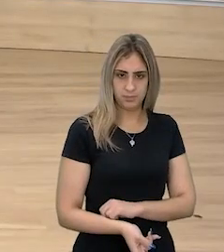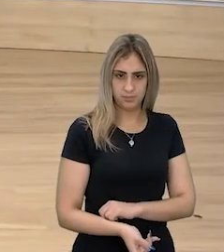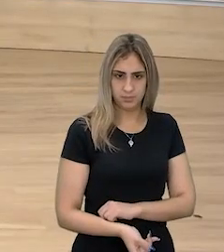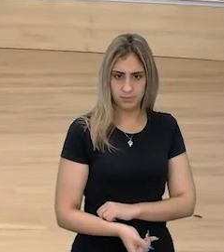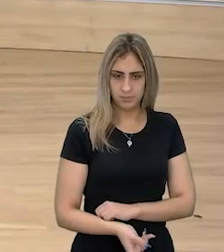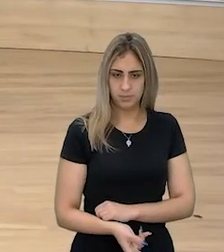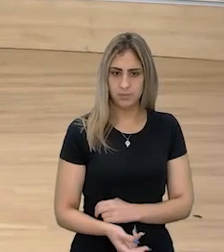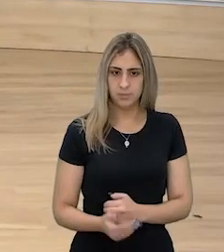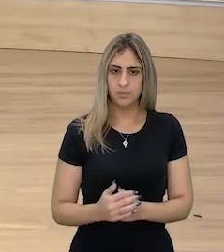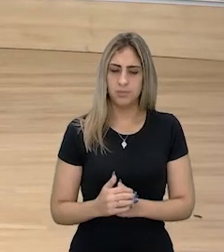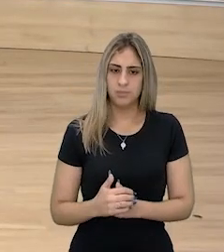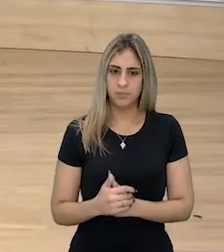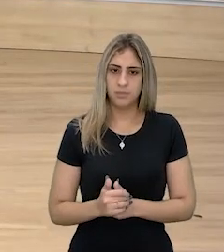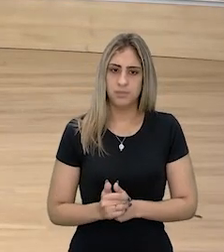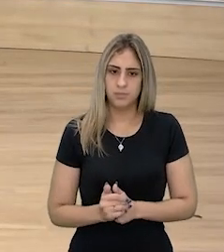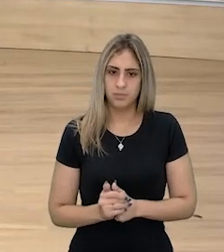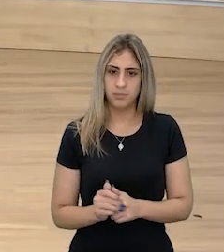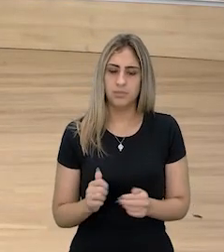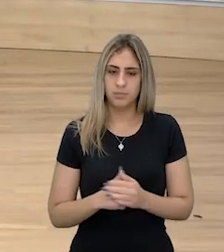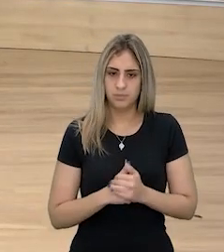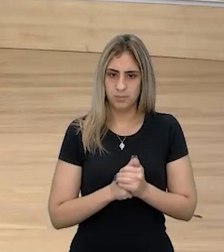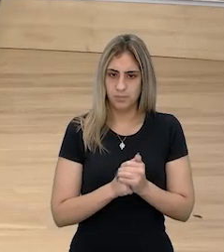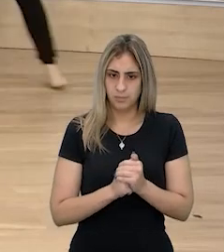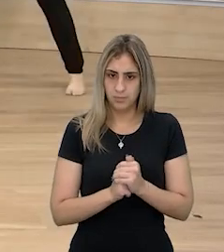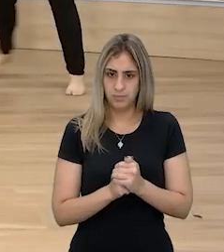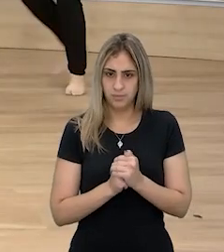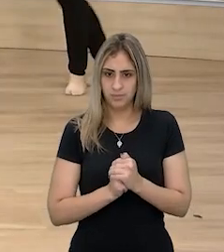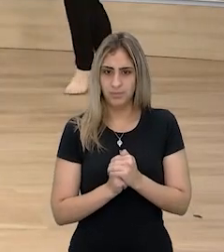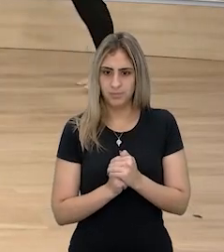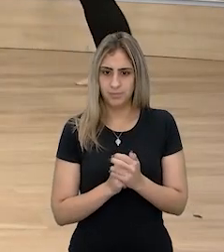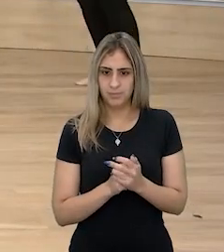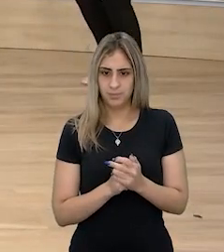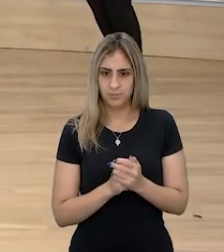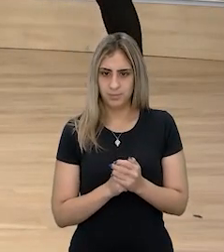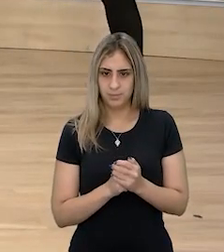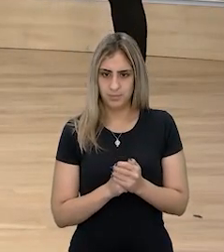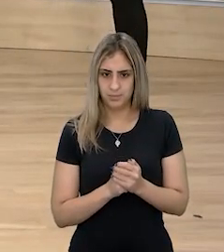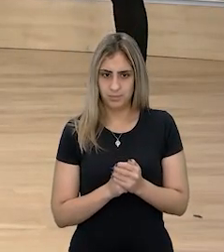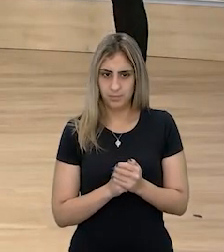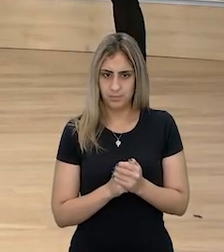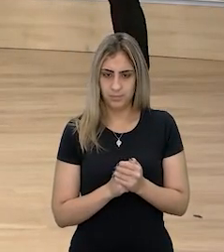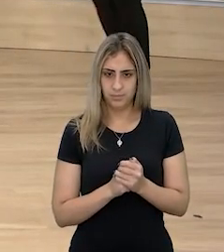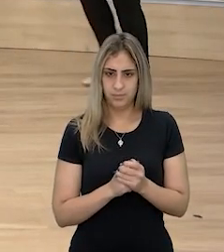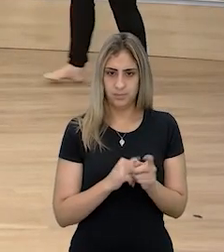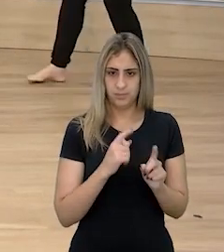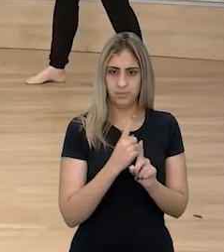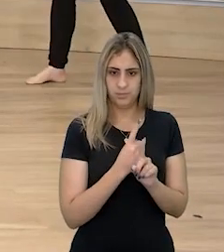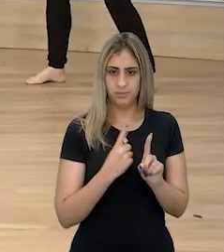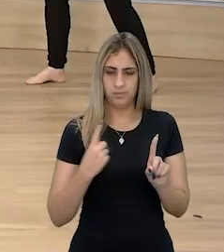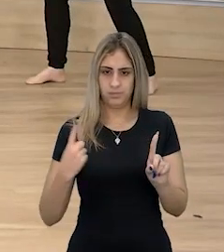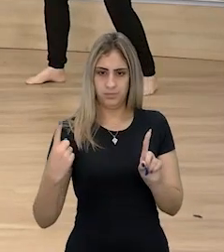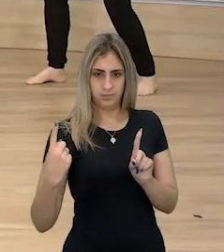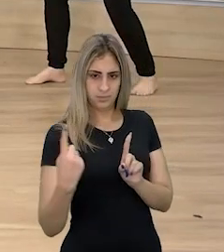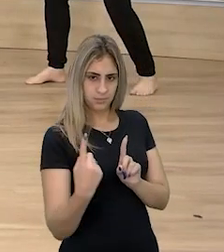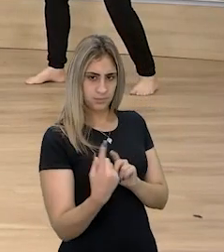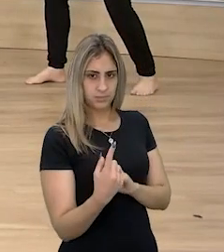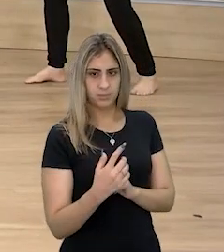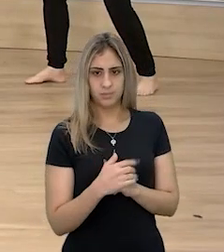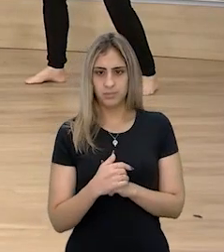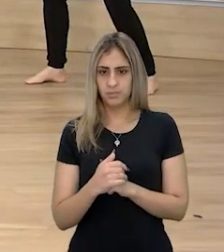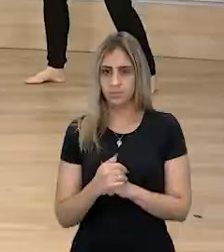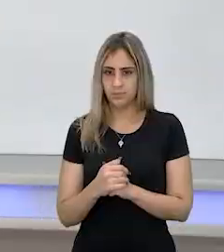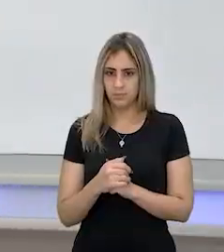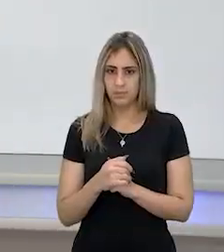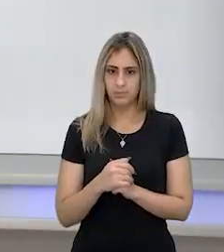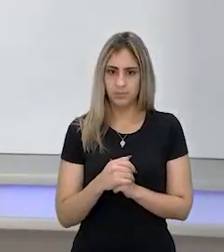do meu pé. Então uma pessoa já foi. Uma já foi. Aí tá vindo uma daqui. É? Uhum. Aí eu virei e eu tô vendo, nossa, tá vindo outro adversário.